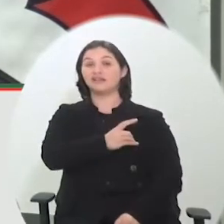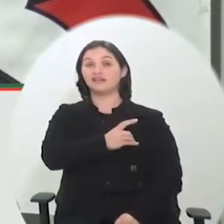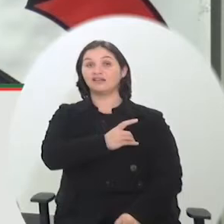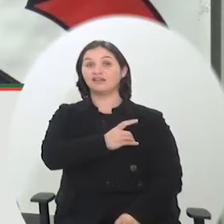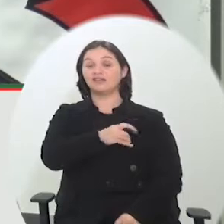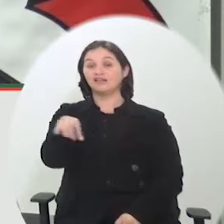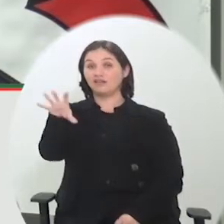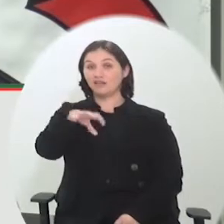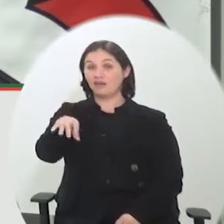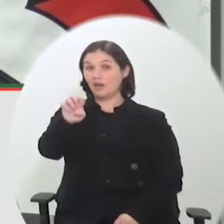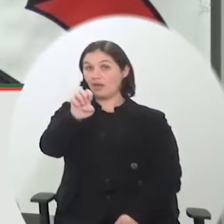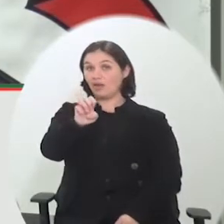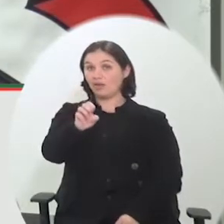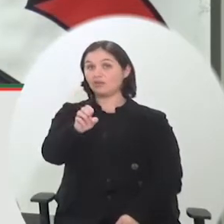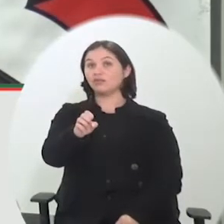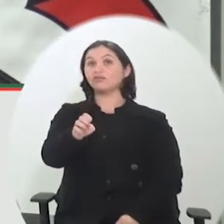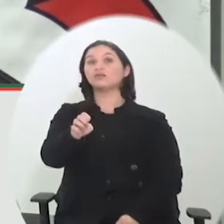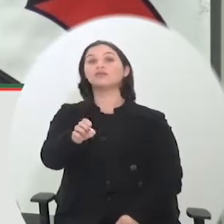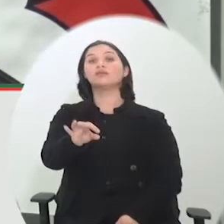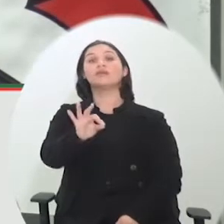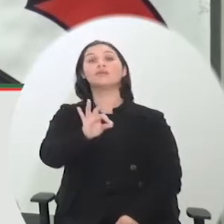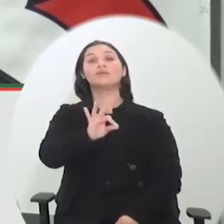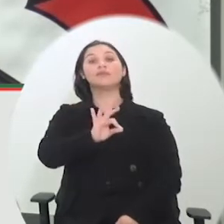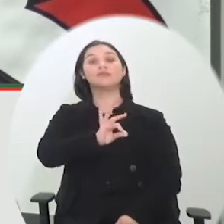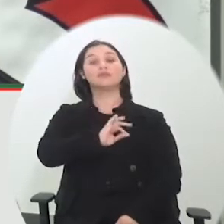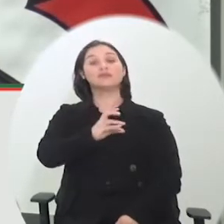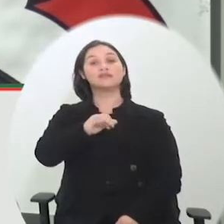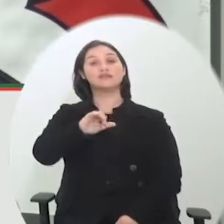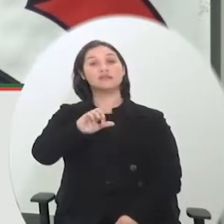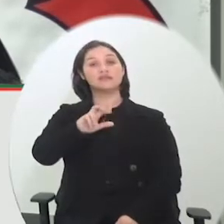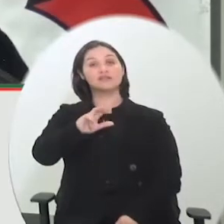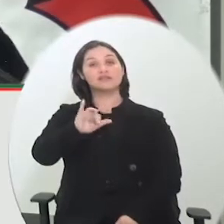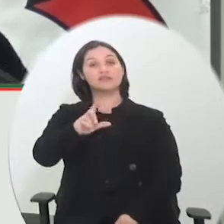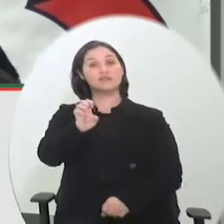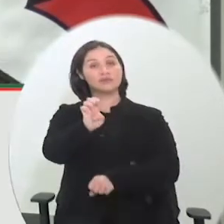Santa Catarina, excelentíssimo doutor Paulo Noberto Queires.